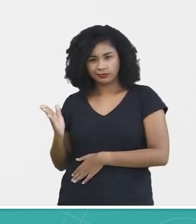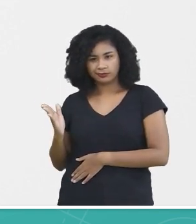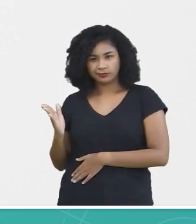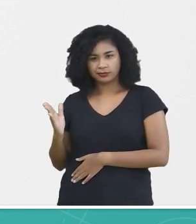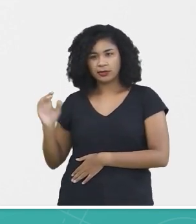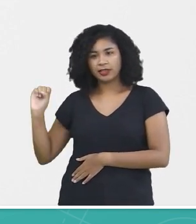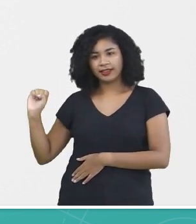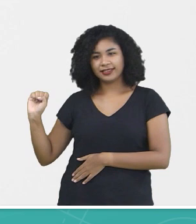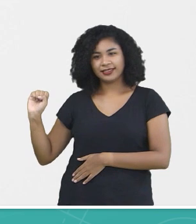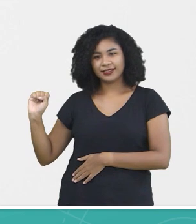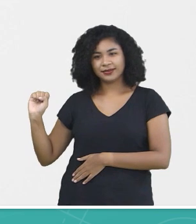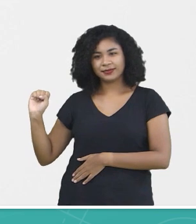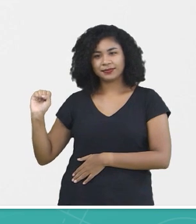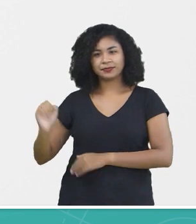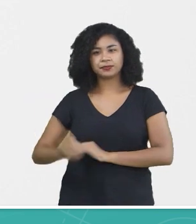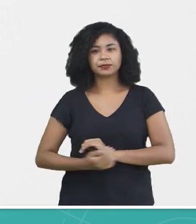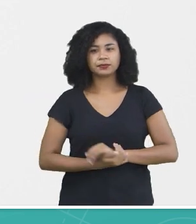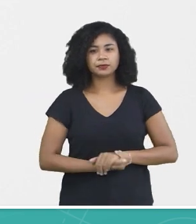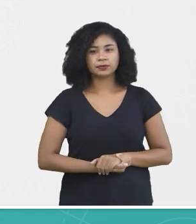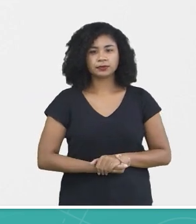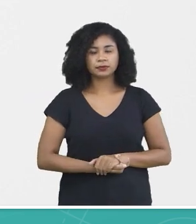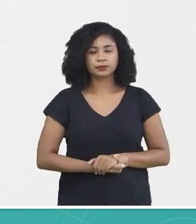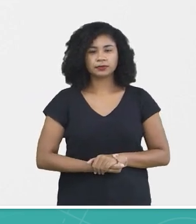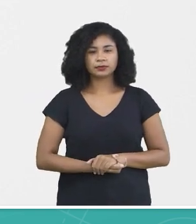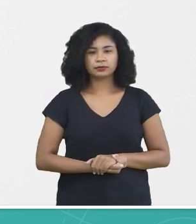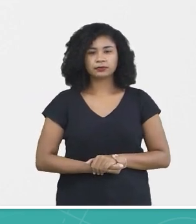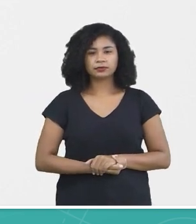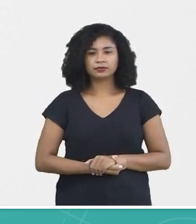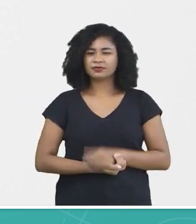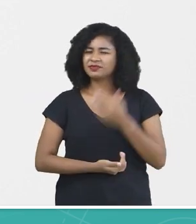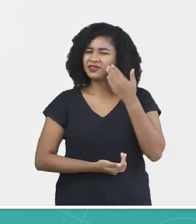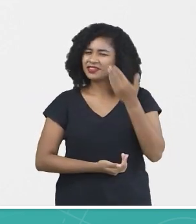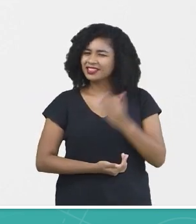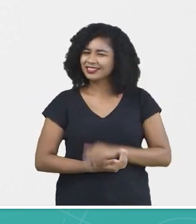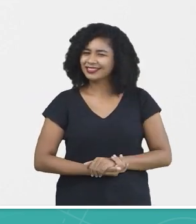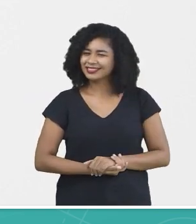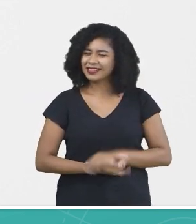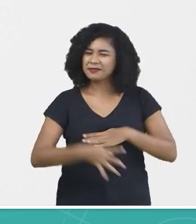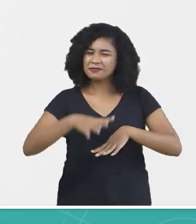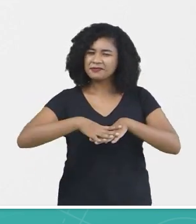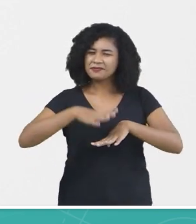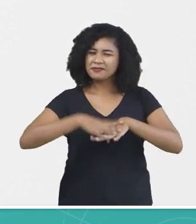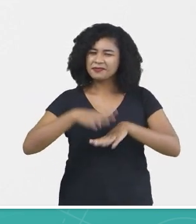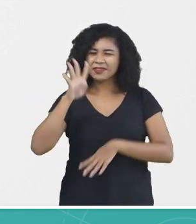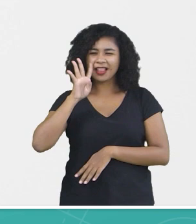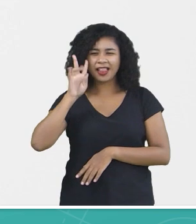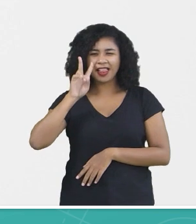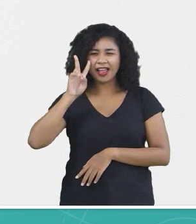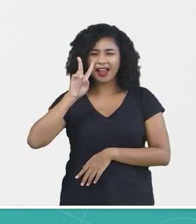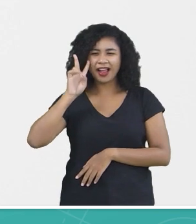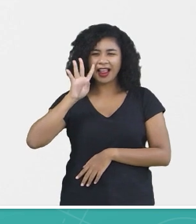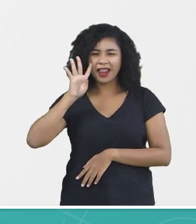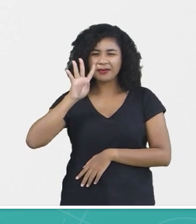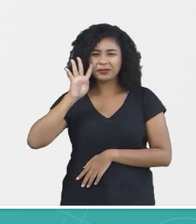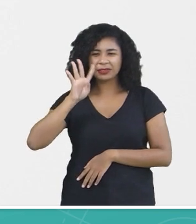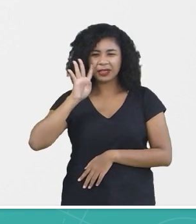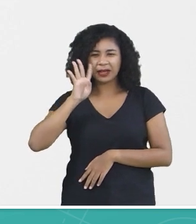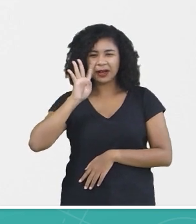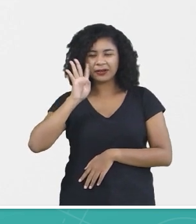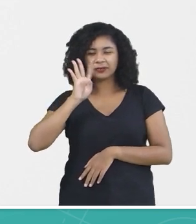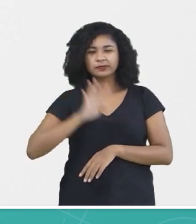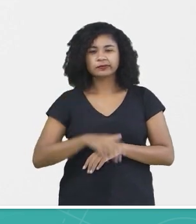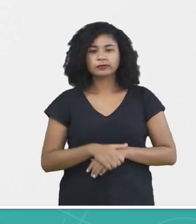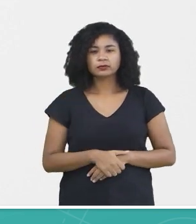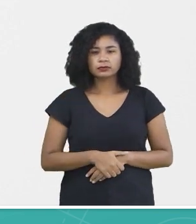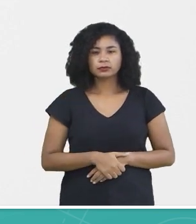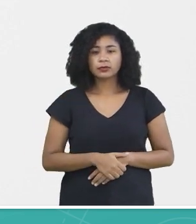a S. Olha como matemática legal, tem uma simbologia bem interessante. E a última, que eu vou fazer toda em preto, é o